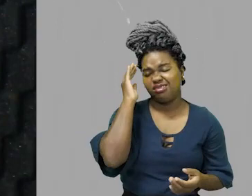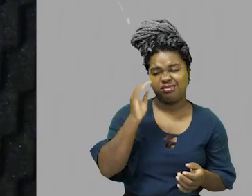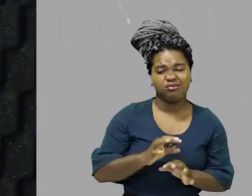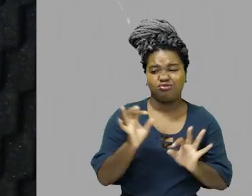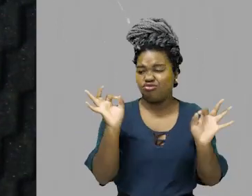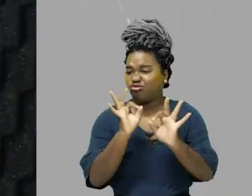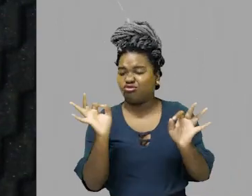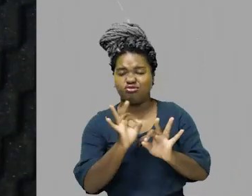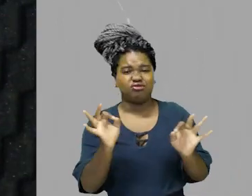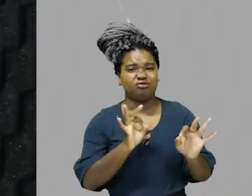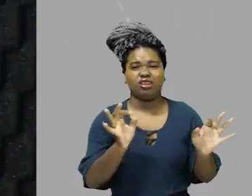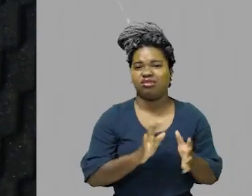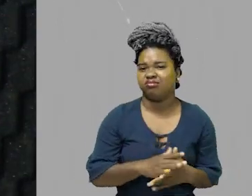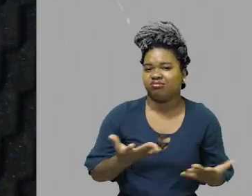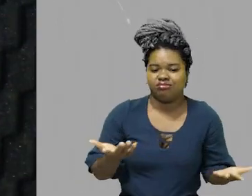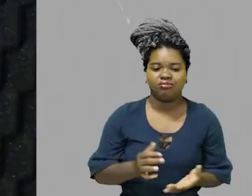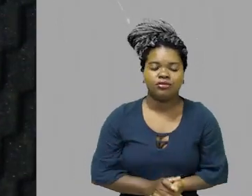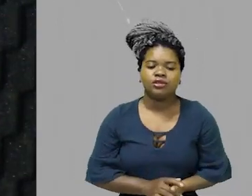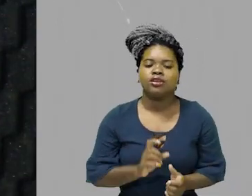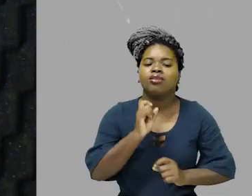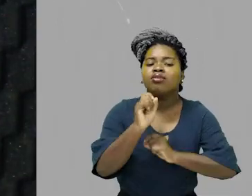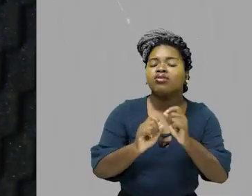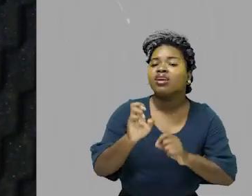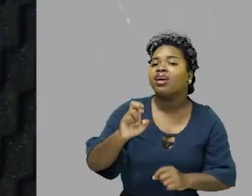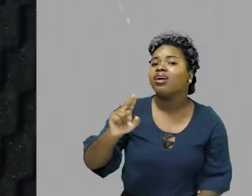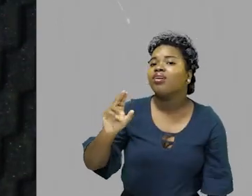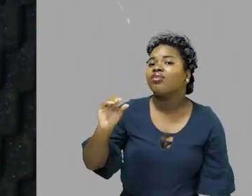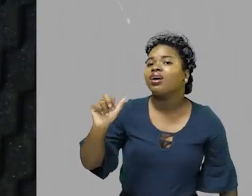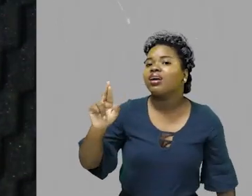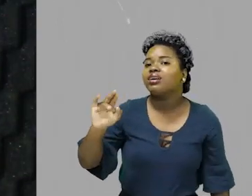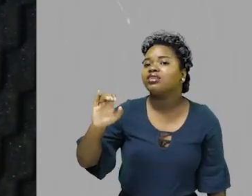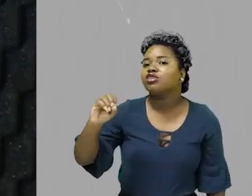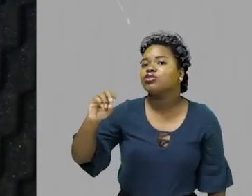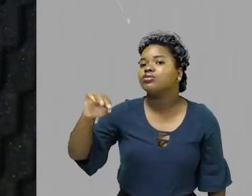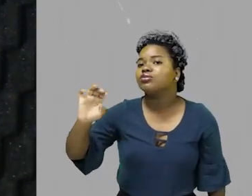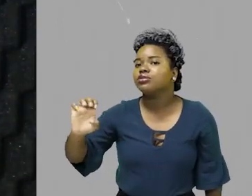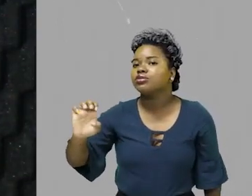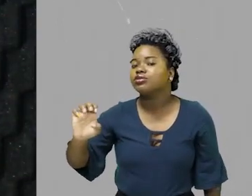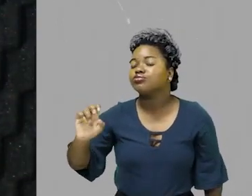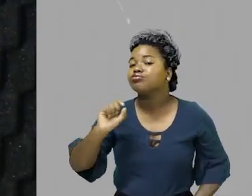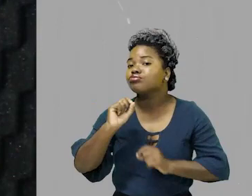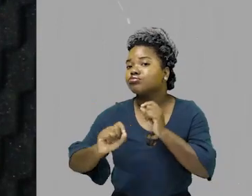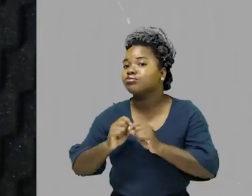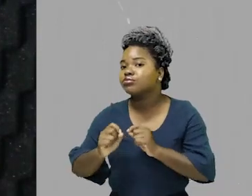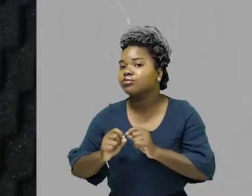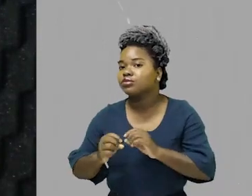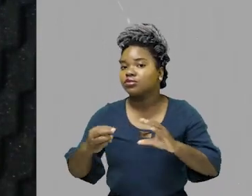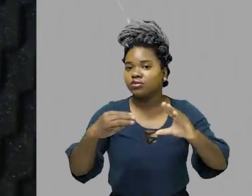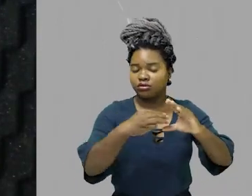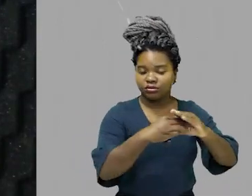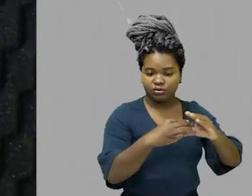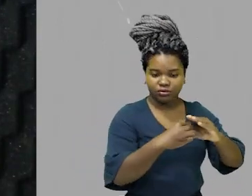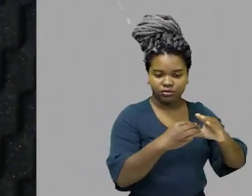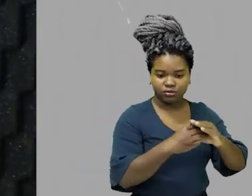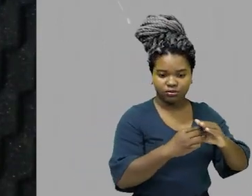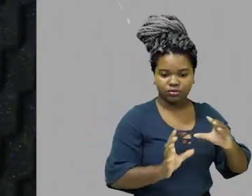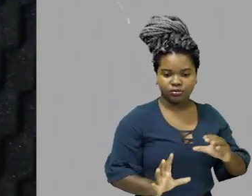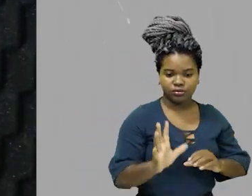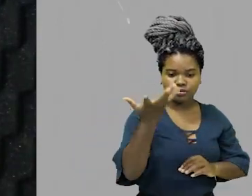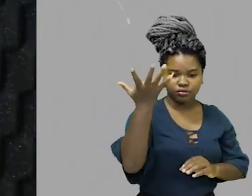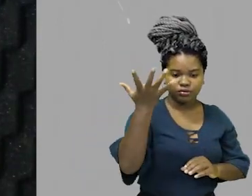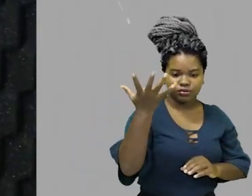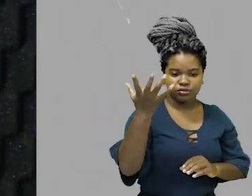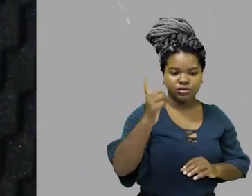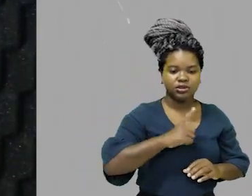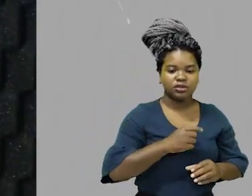vamos lembrar aqui, o que é eucarionte? Eucarionte é quando a célula que forma o indivíduo, ela tem ali o